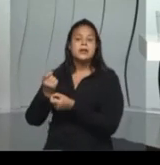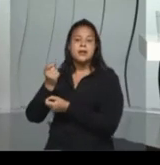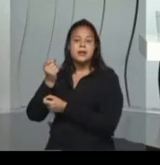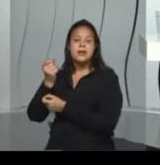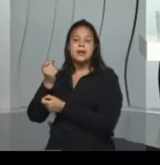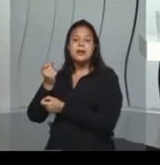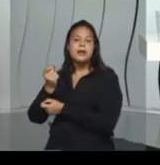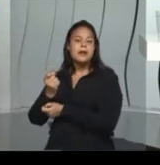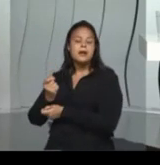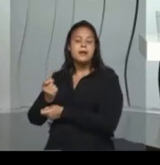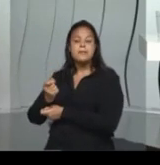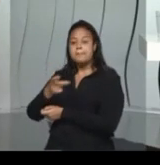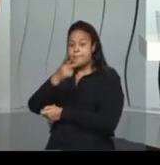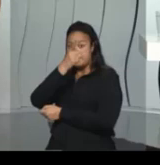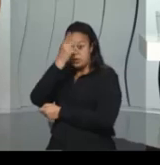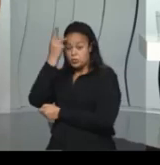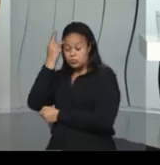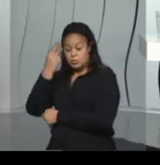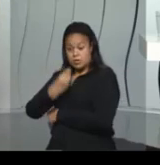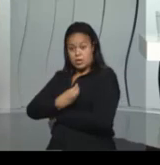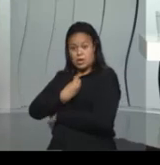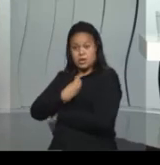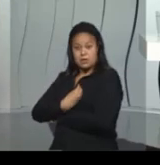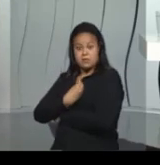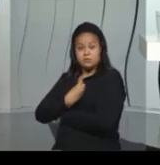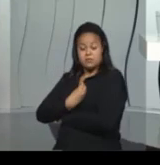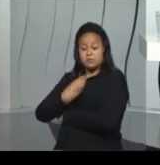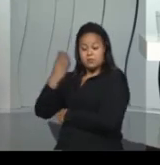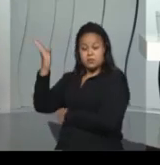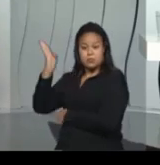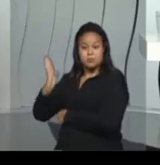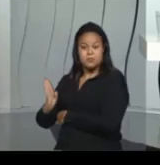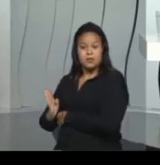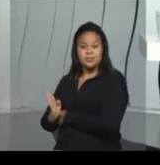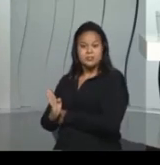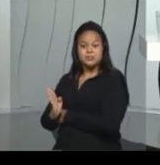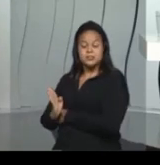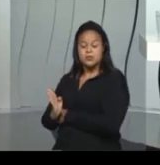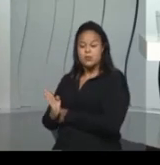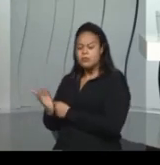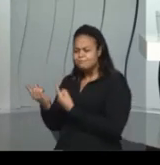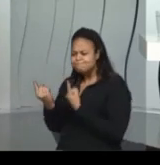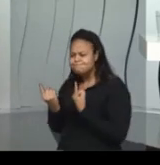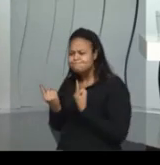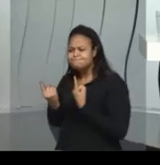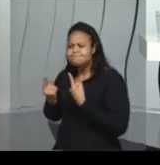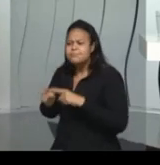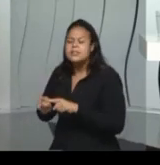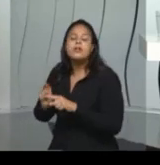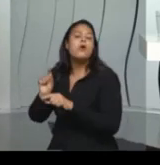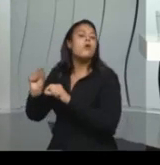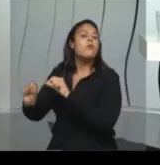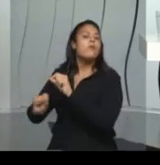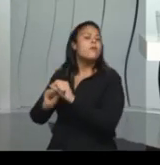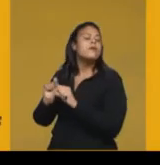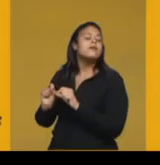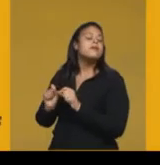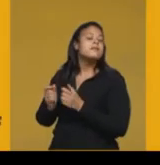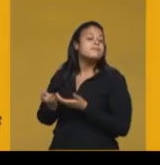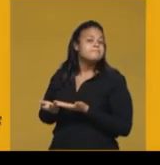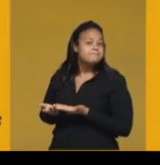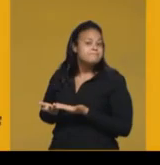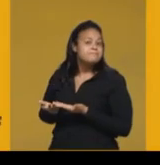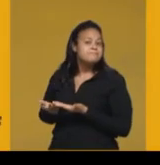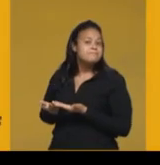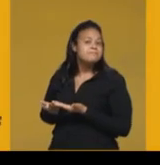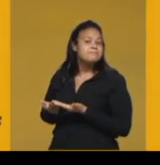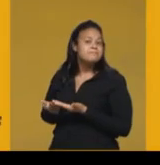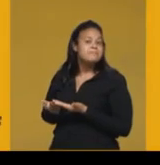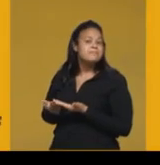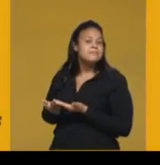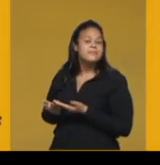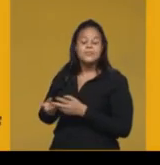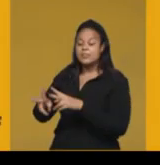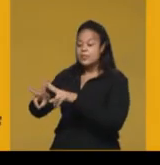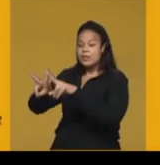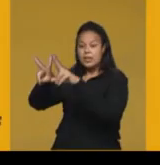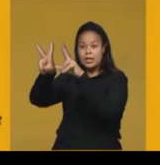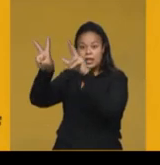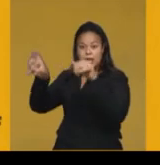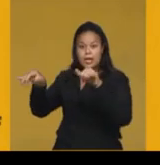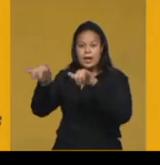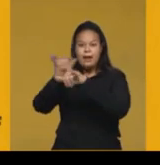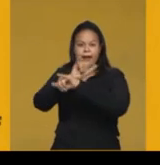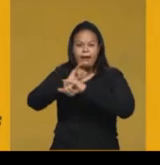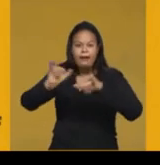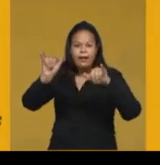brasileiros em outros lugares estão enfrentando. Então a chamada, né, é justamente essa, né? Relatos